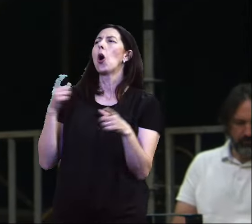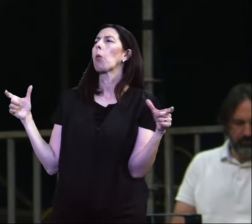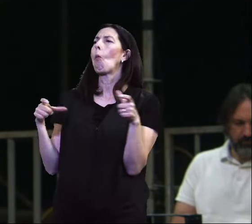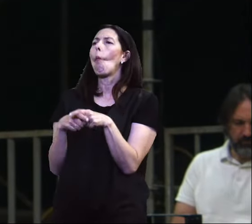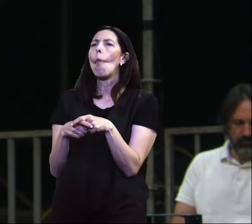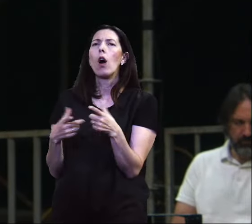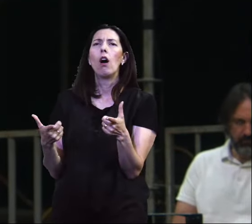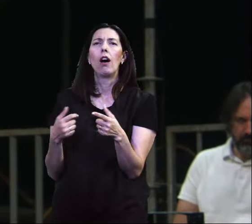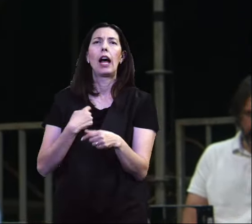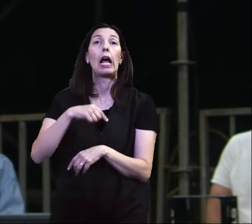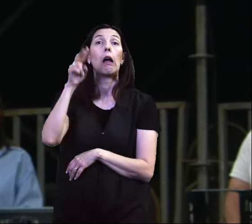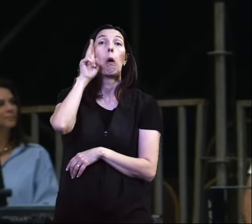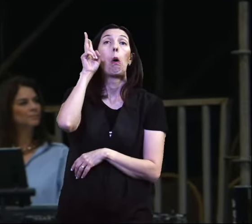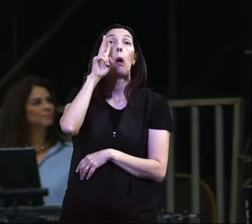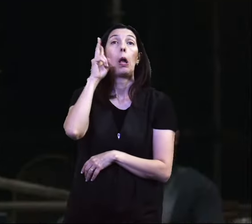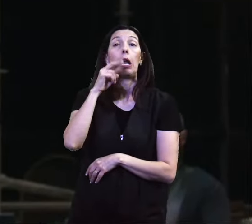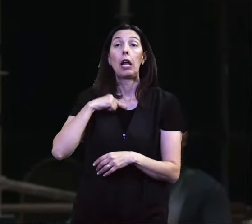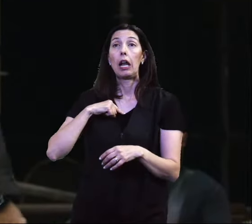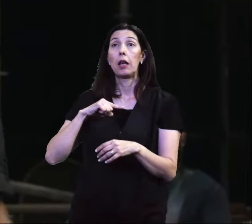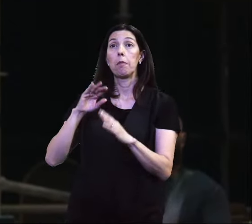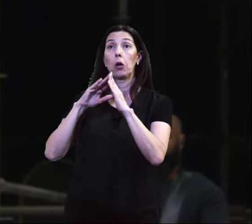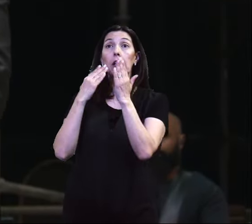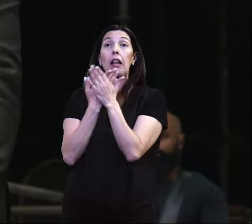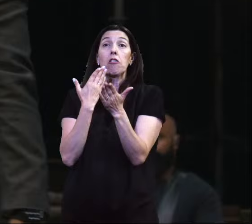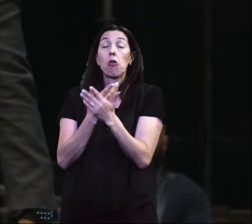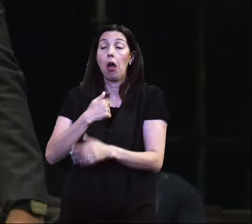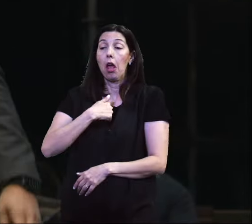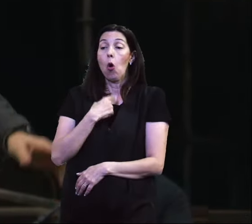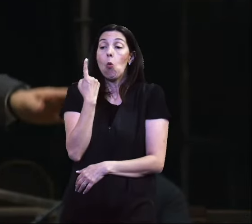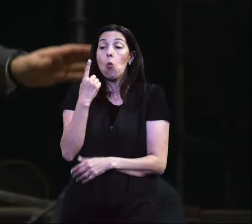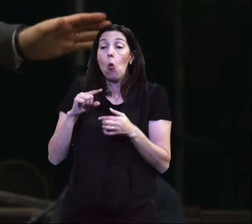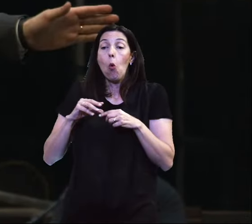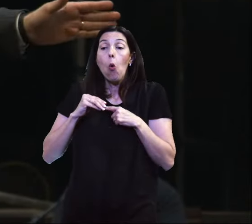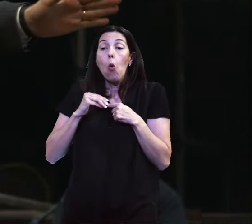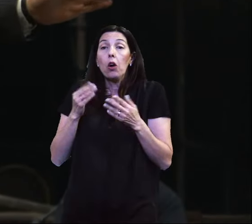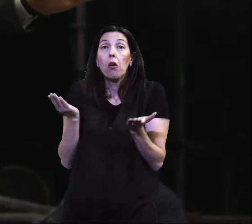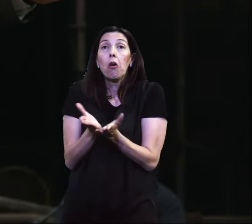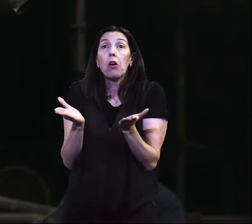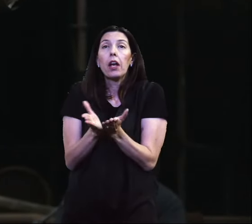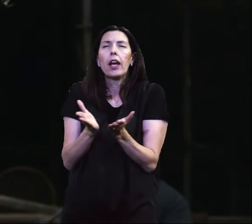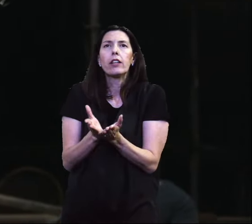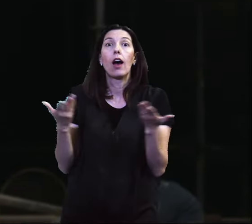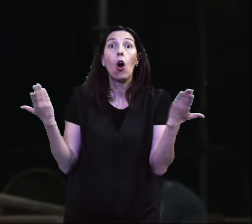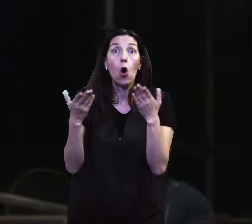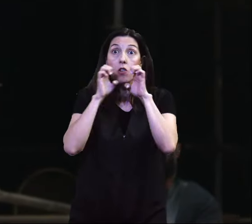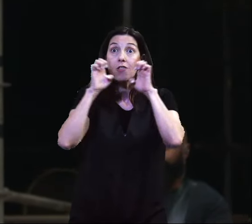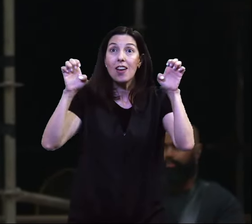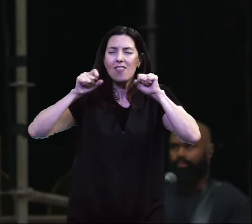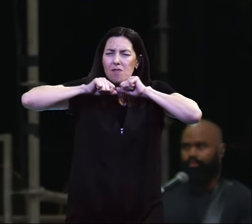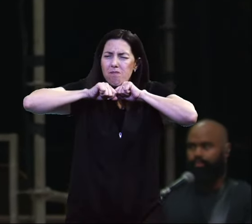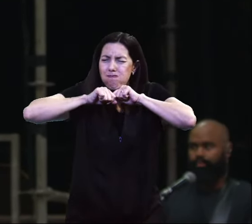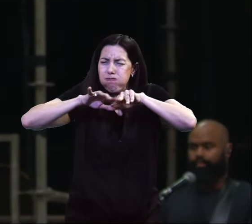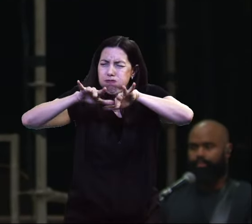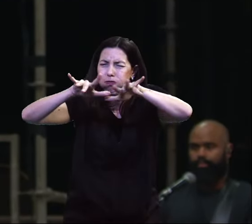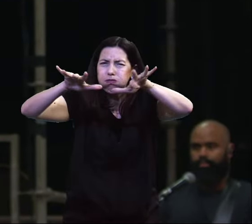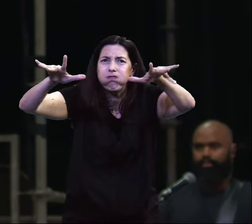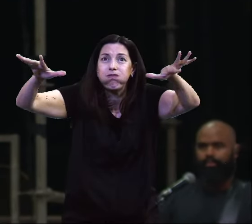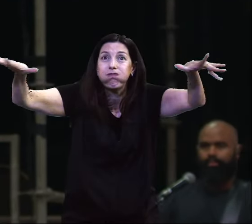poucos. Eu lembro na escola eu era o único crente na minha sala. Hoje o evangelho tem se espalhado por essa terra.